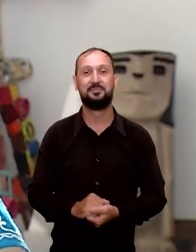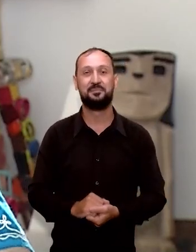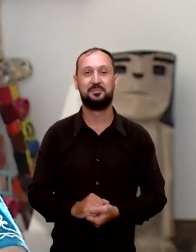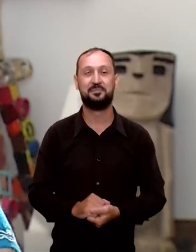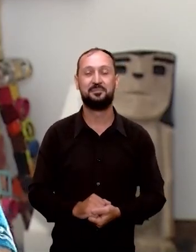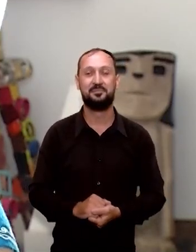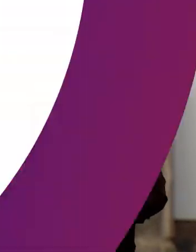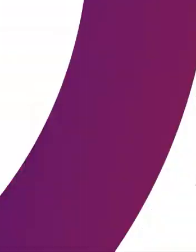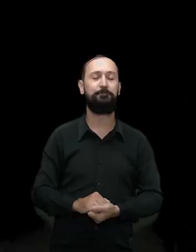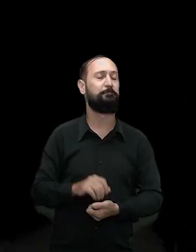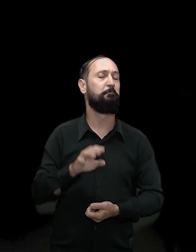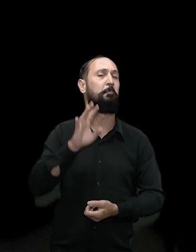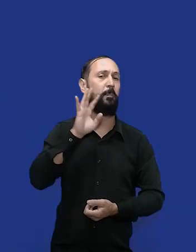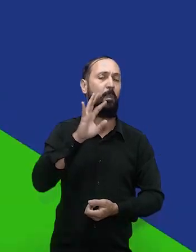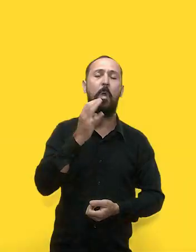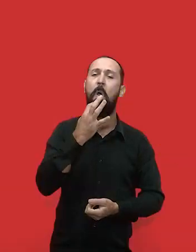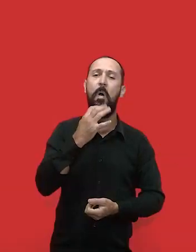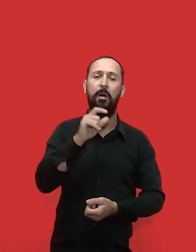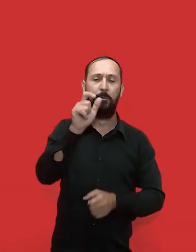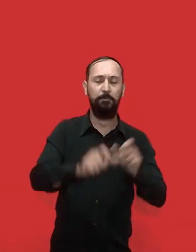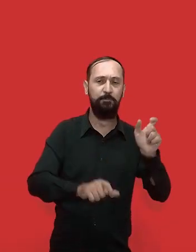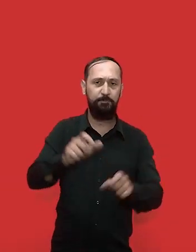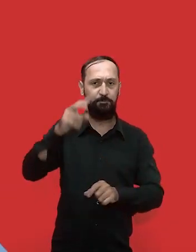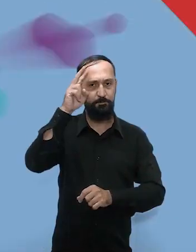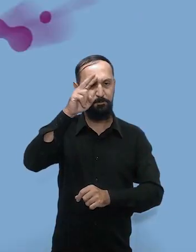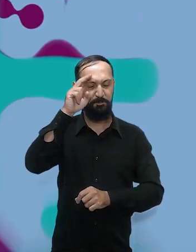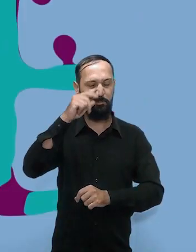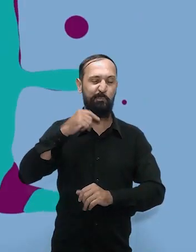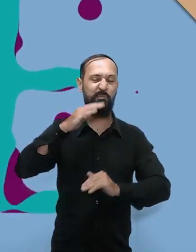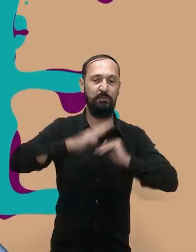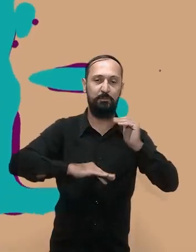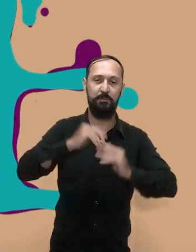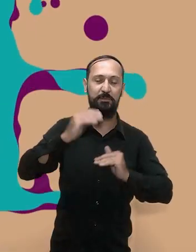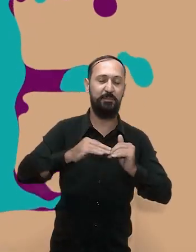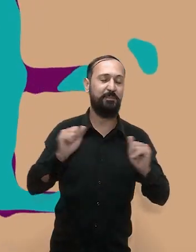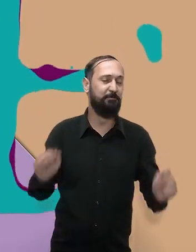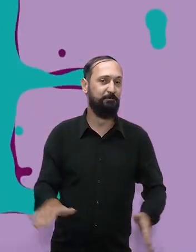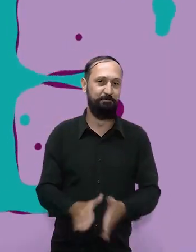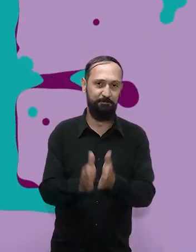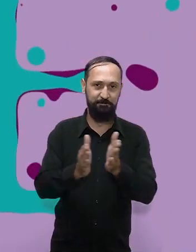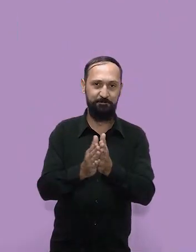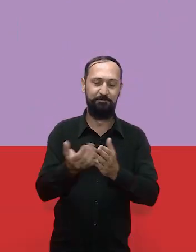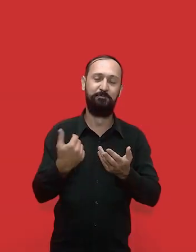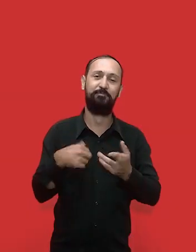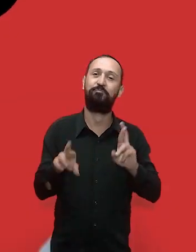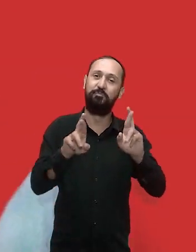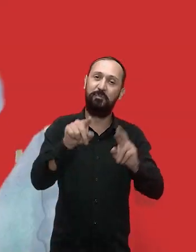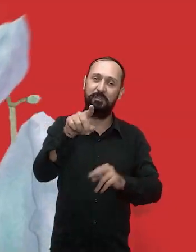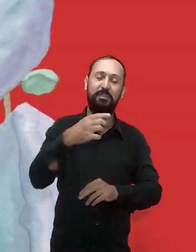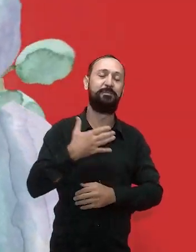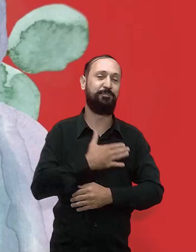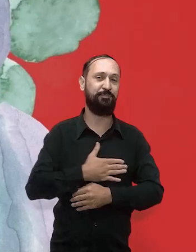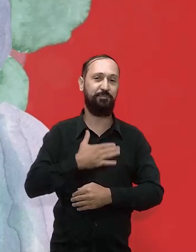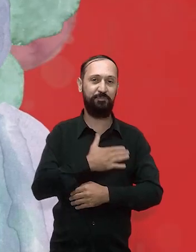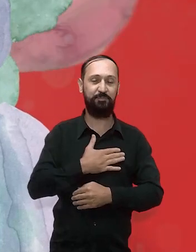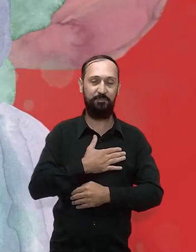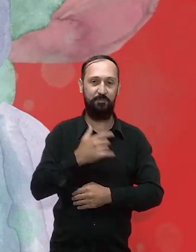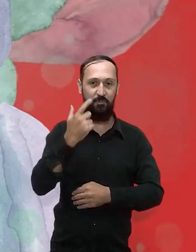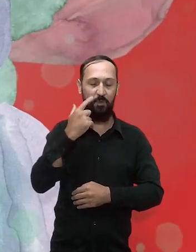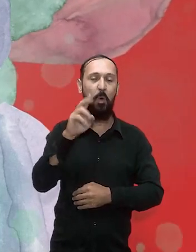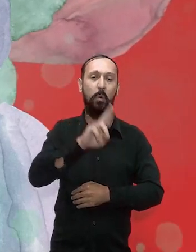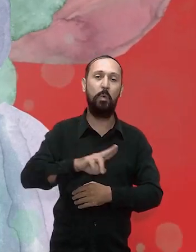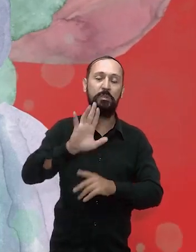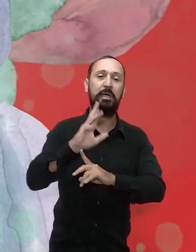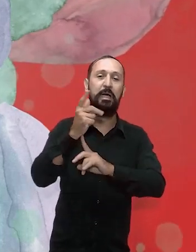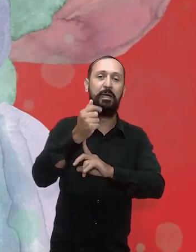estar cada vez melhor. Muito legal conhecer as histórias desses artistas incríveis, né? Espero que você tenha gostado.